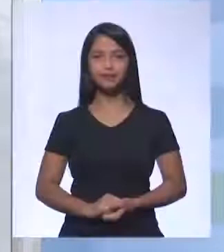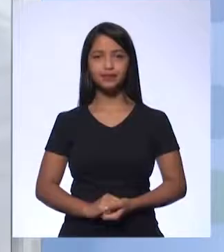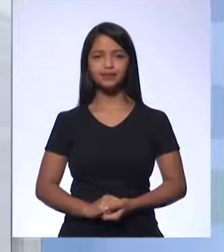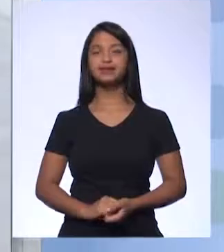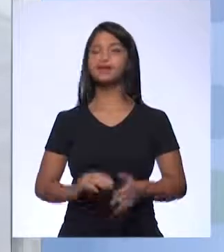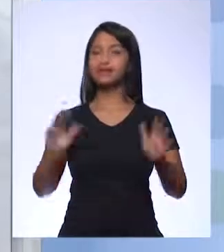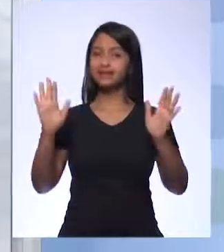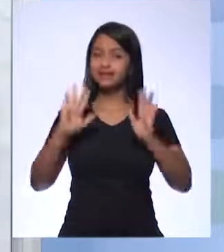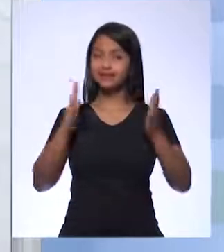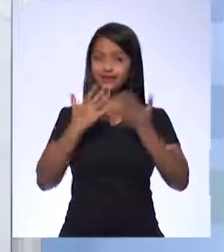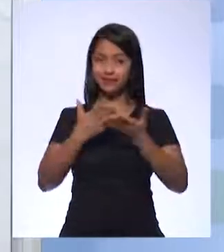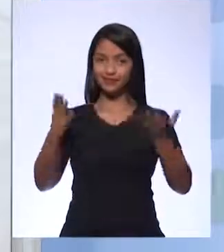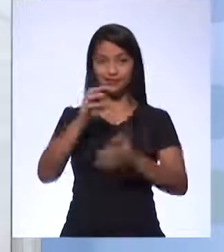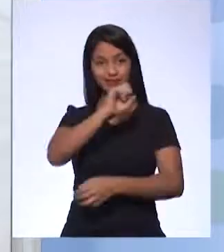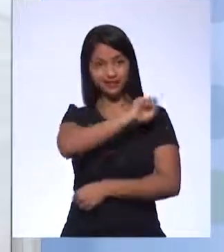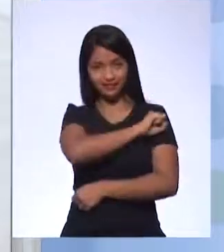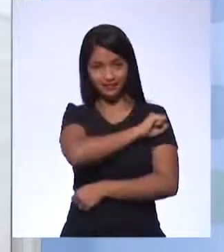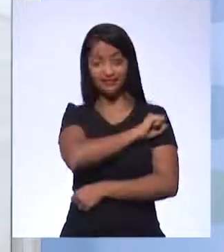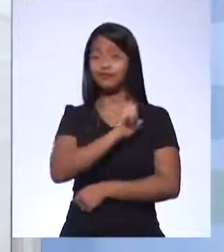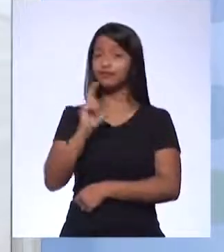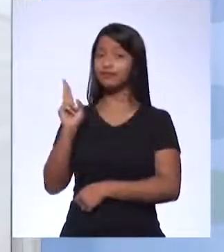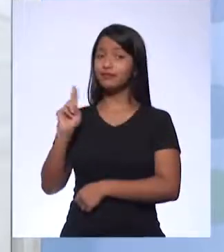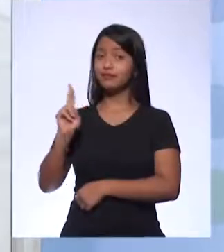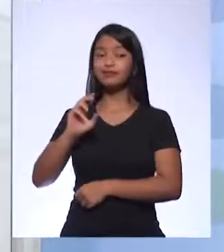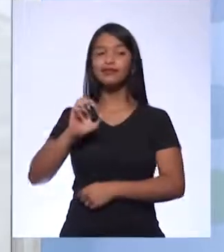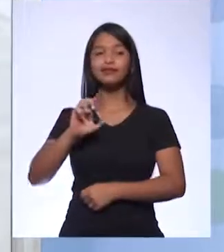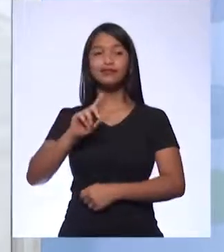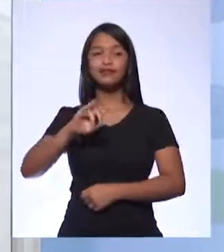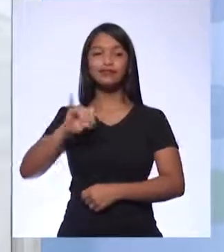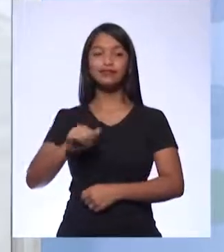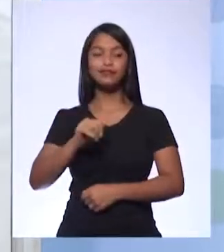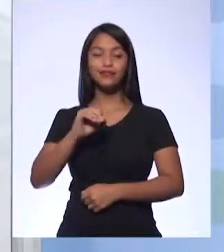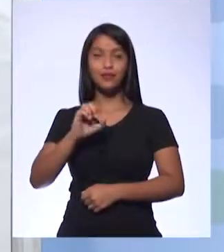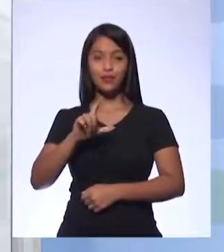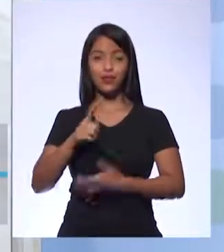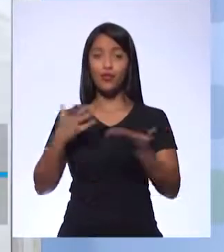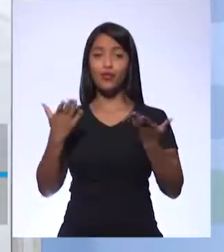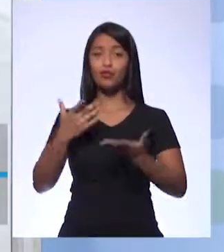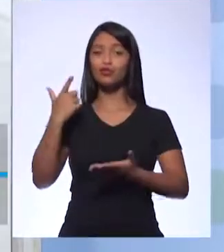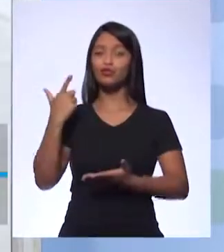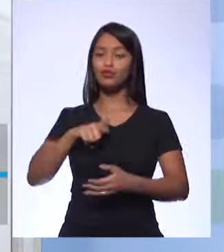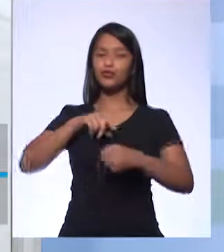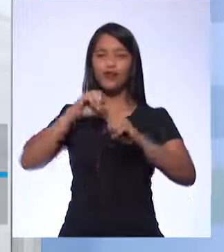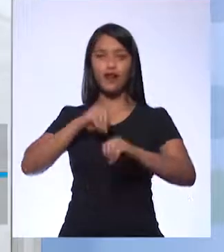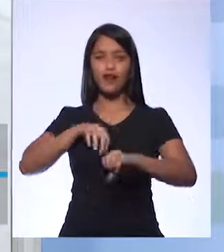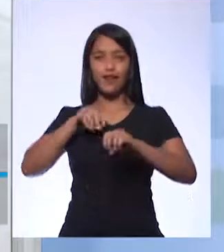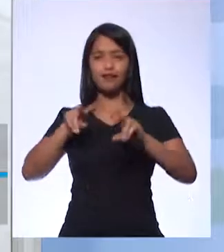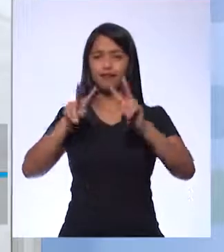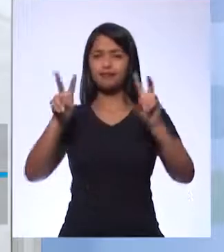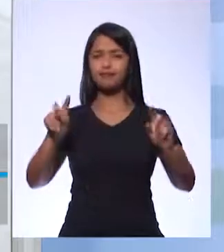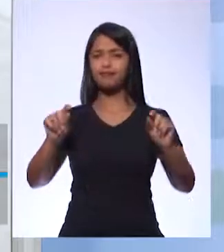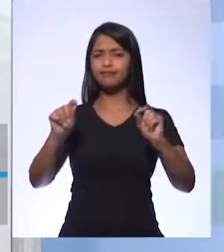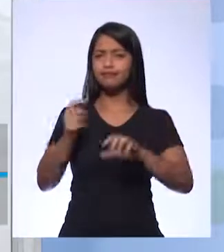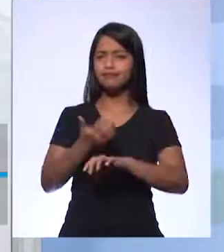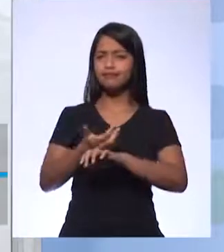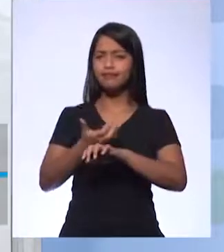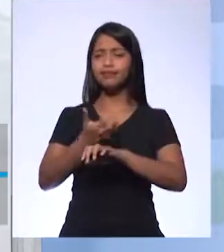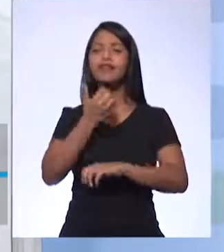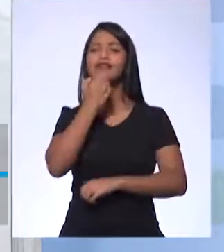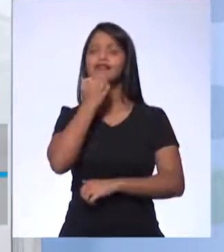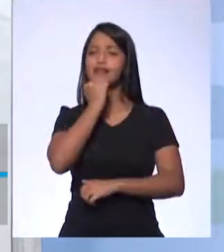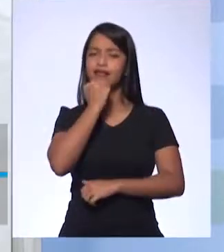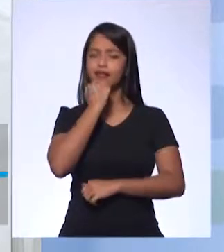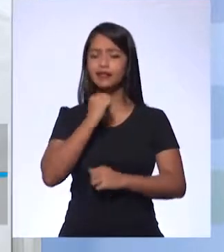Olá, oitavo ano! Eu sou o professor Joel e estamos aqui para mais uma aula de ciências. Hoje a gente vai falar um pouquinho